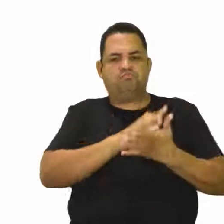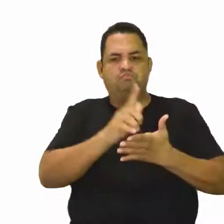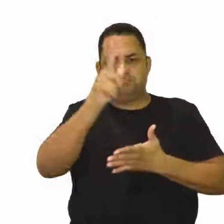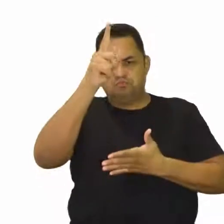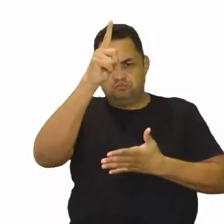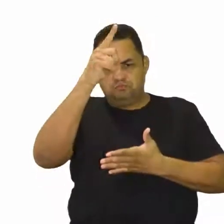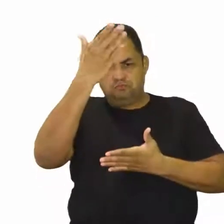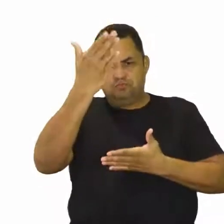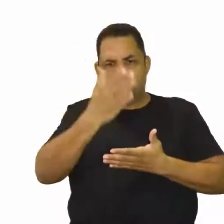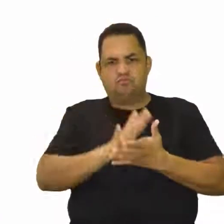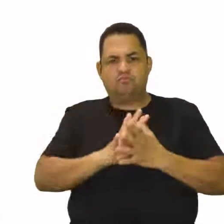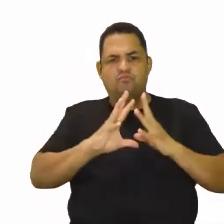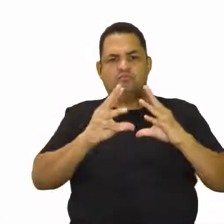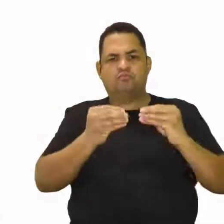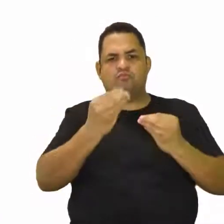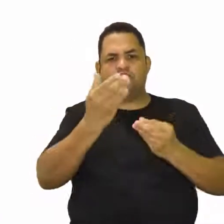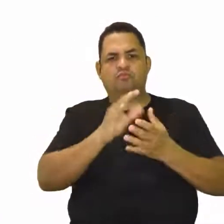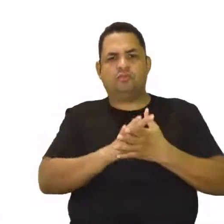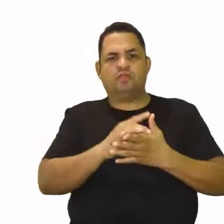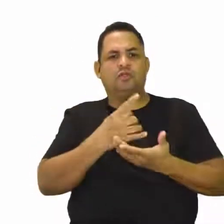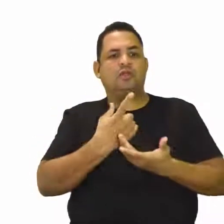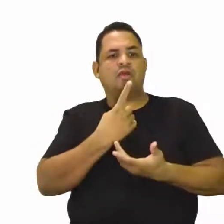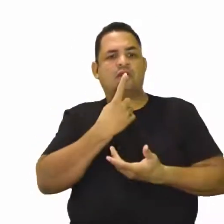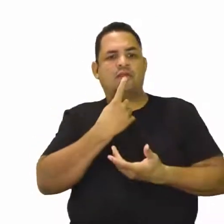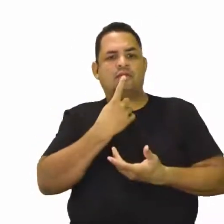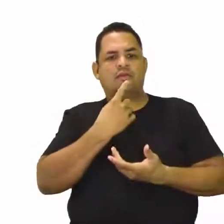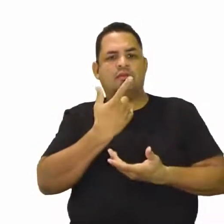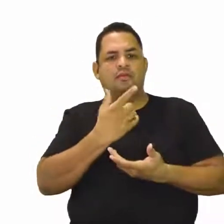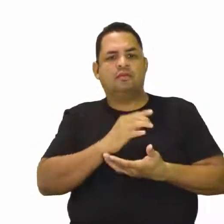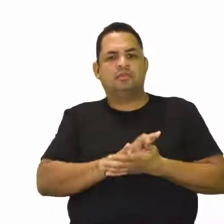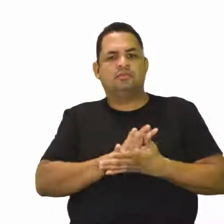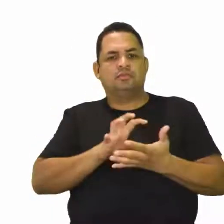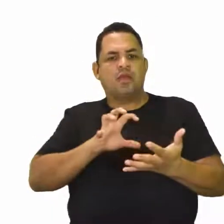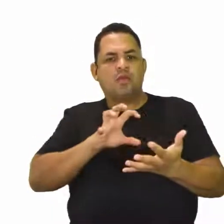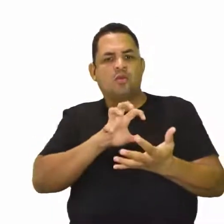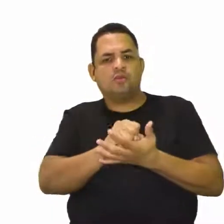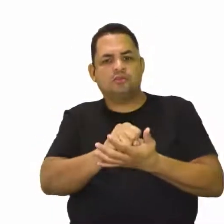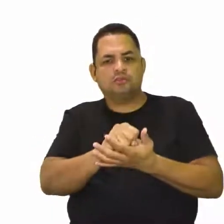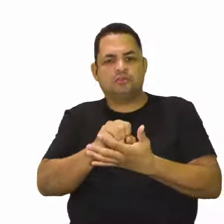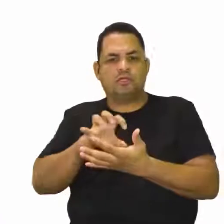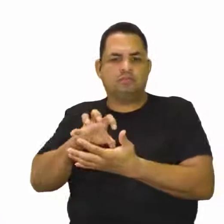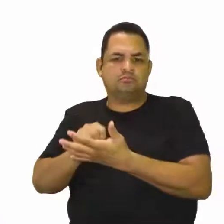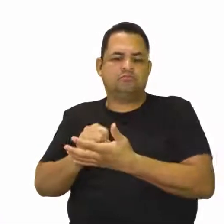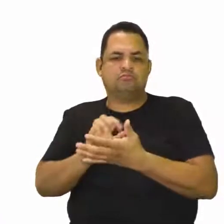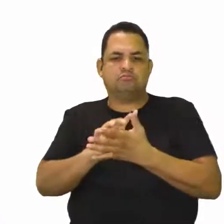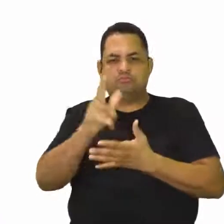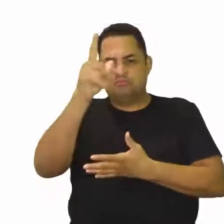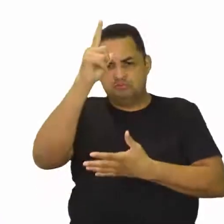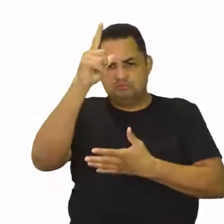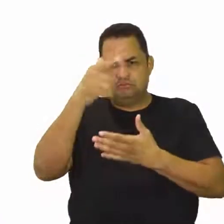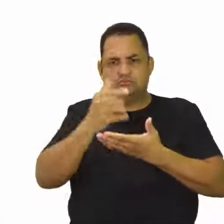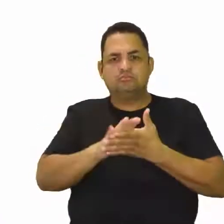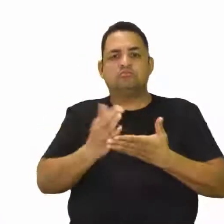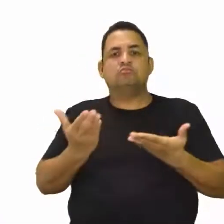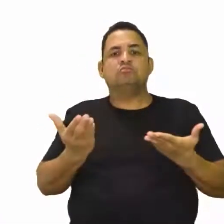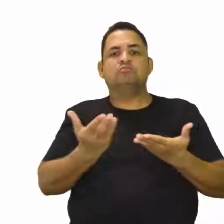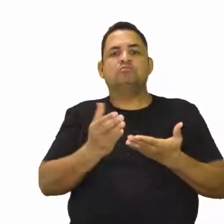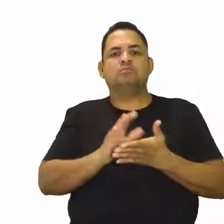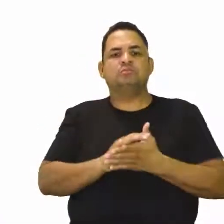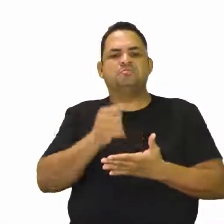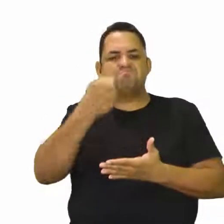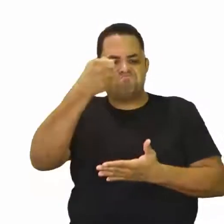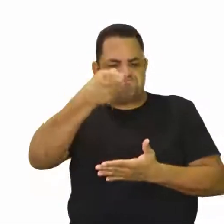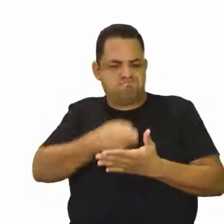Alemanha, tudo que é de vermelho vai ser conquistado pelos alemães. E agora, aonde irá